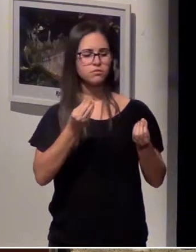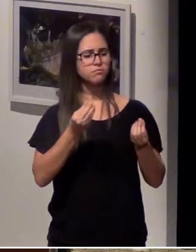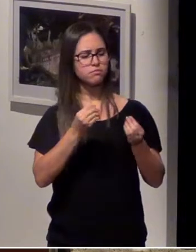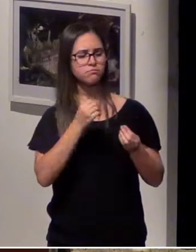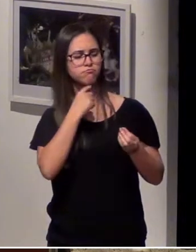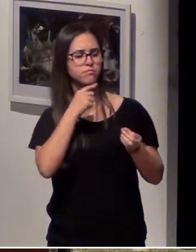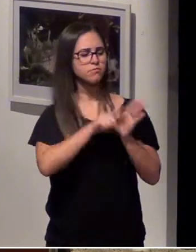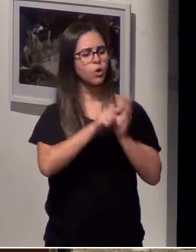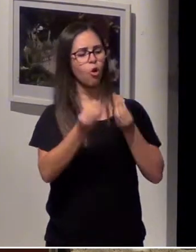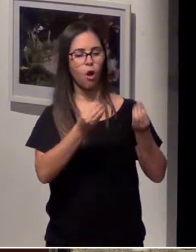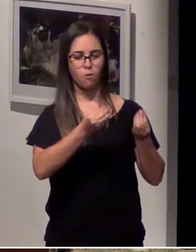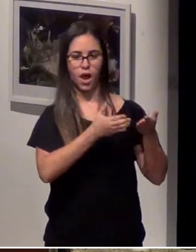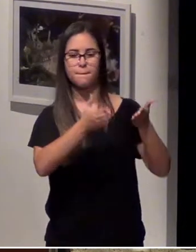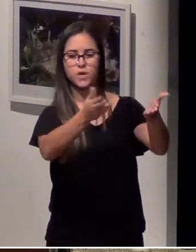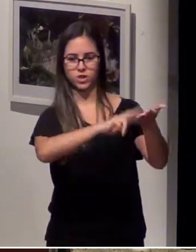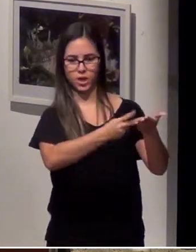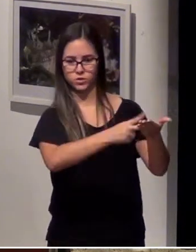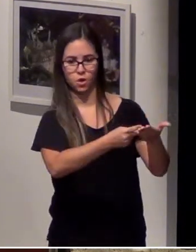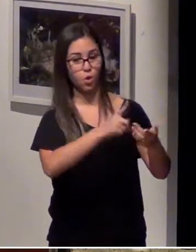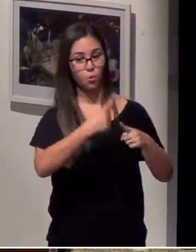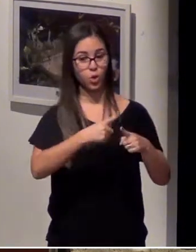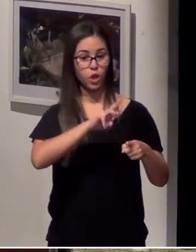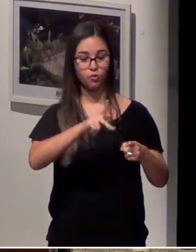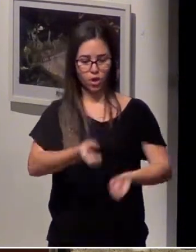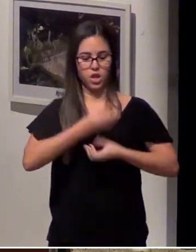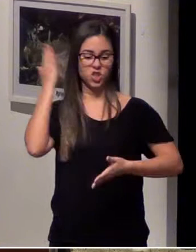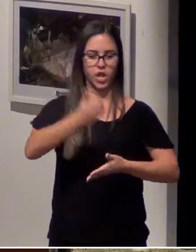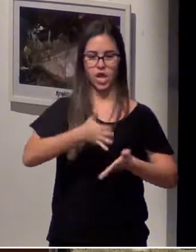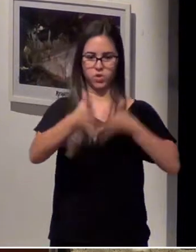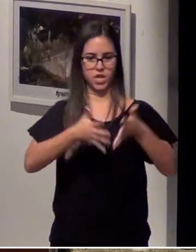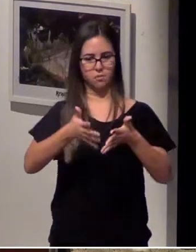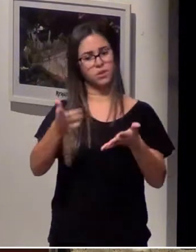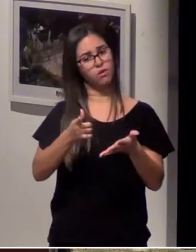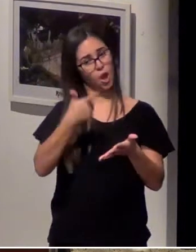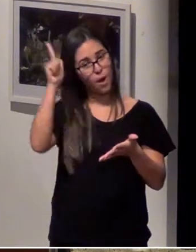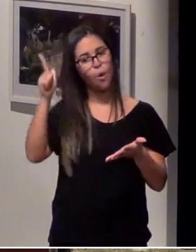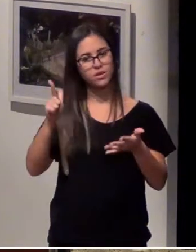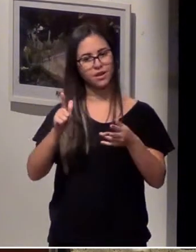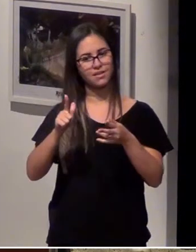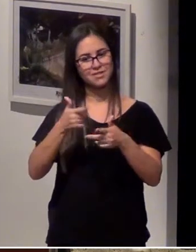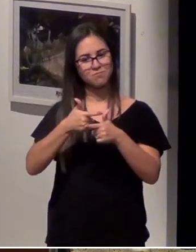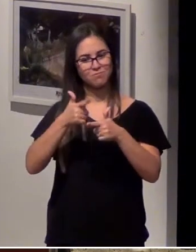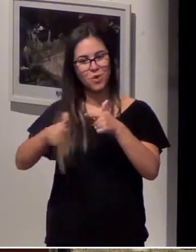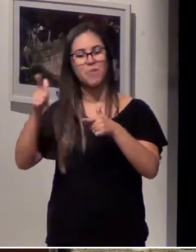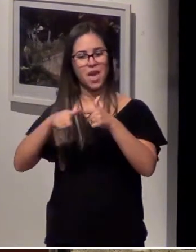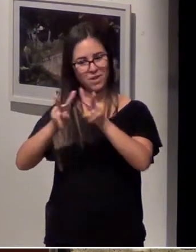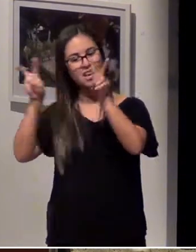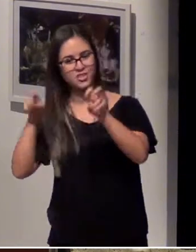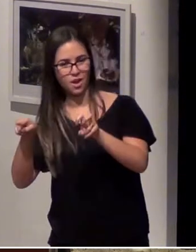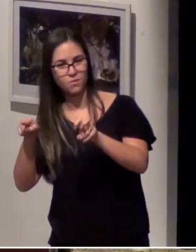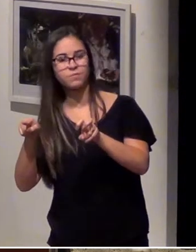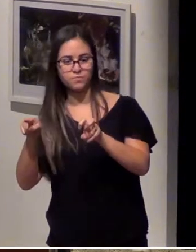né, dessa tradução, porque ele não foi gerado espontaneamente em Libras. Então, isso também é uma questão. Então, são